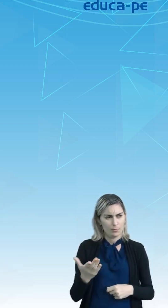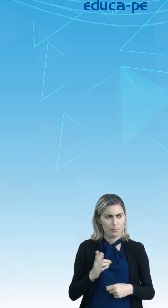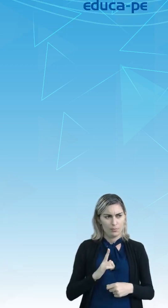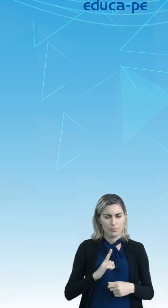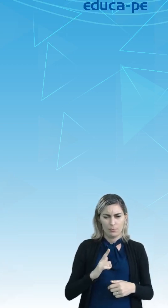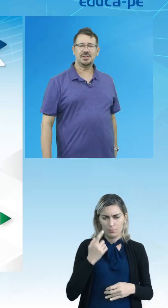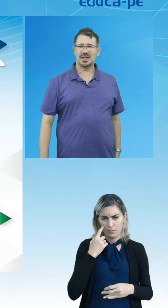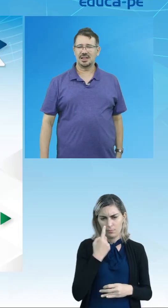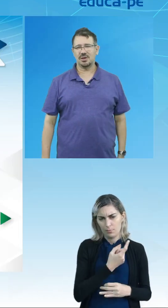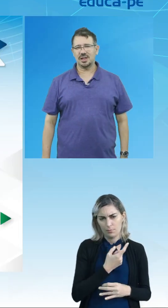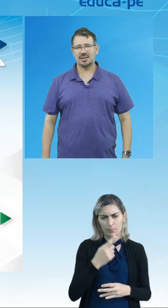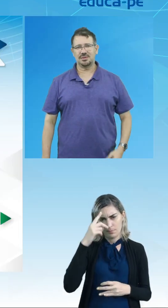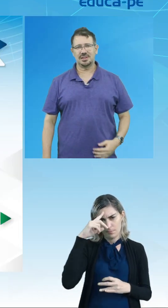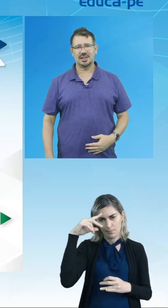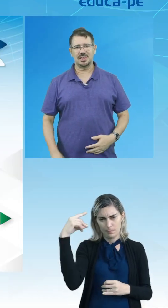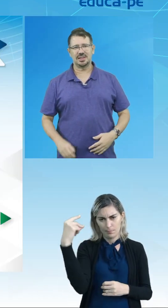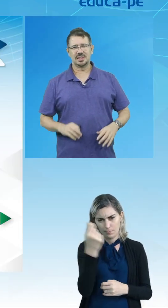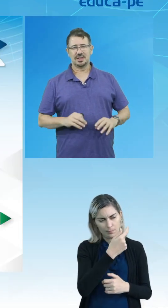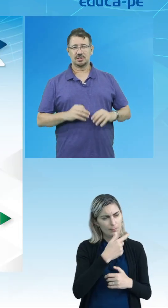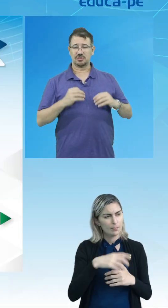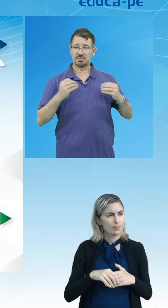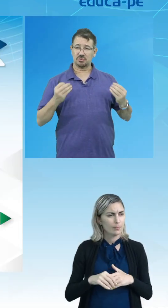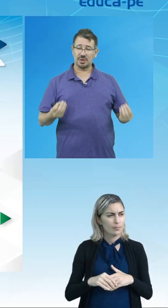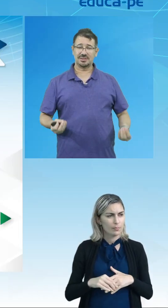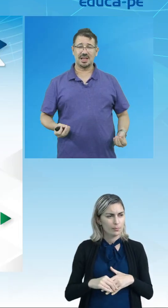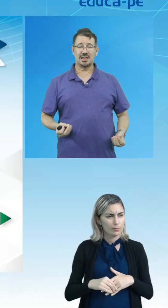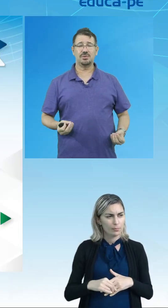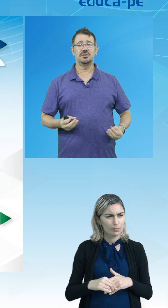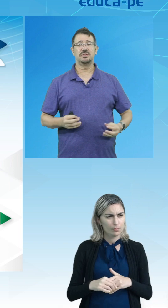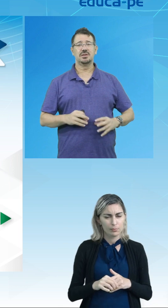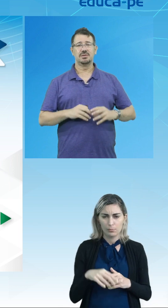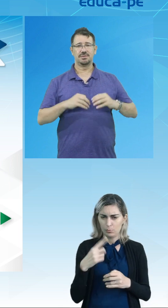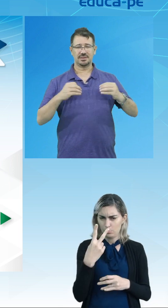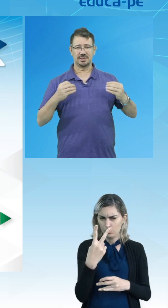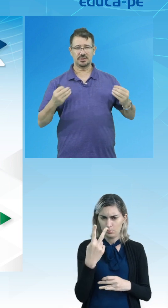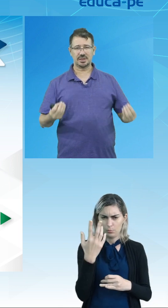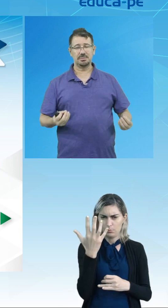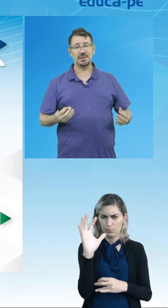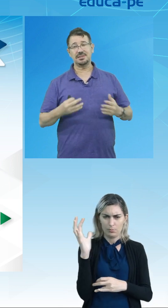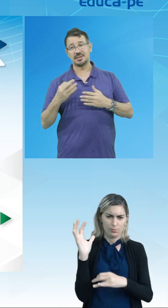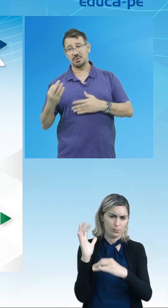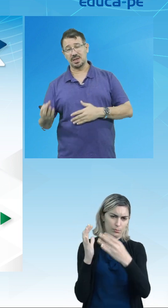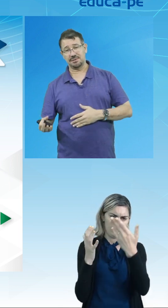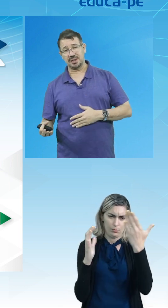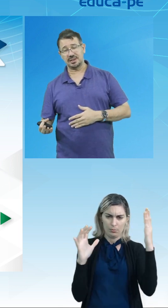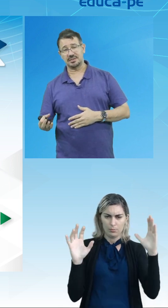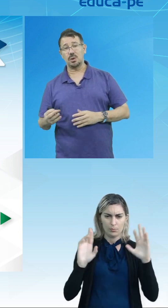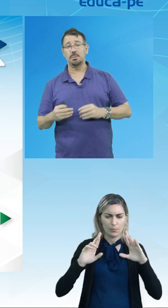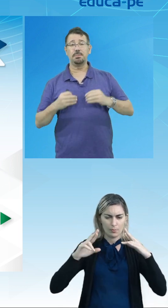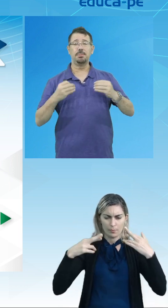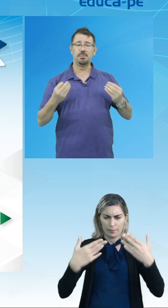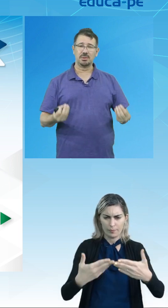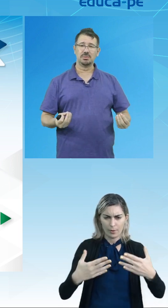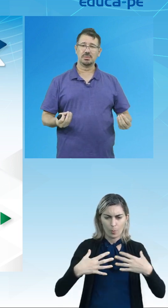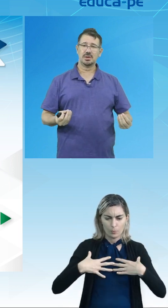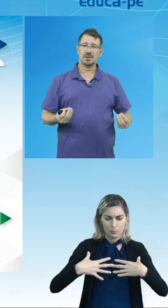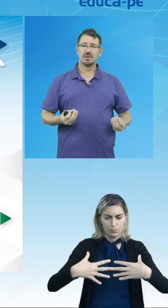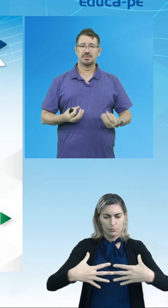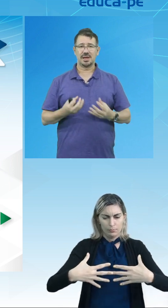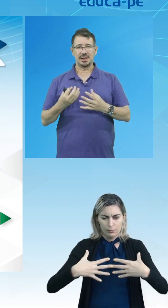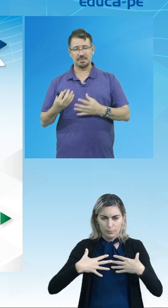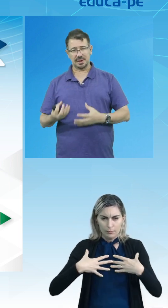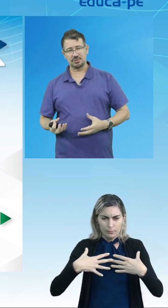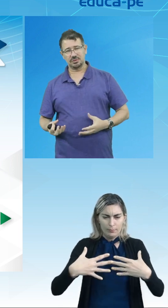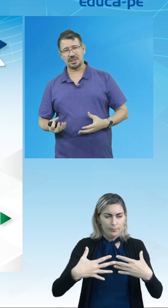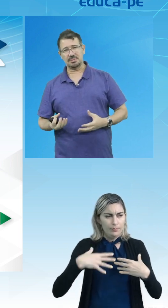só, criatividade, olha a criatividade aí. Nós temos duas árvores, fazendo aqui menção, referência a um pulmão.